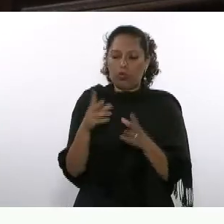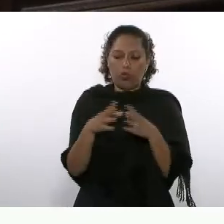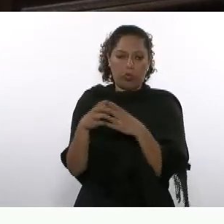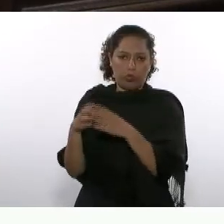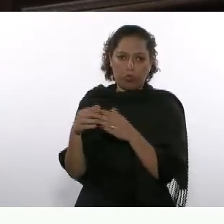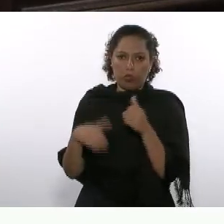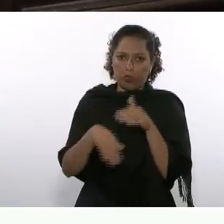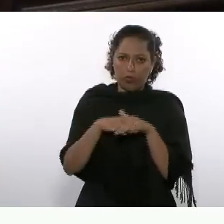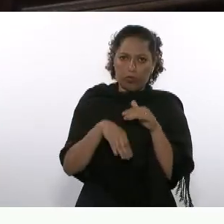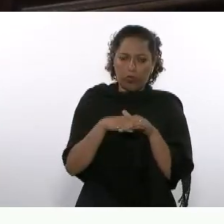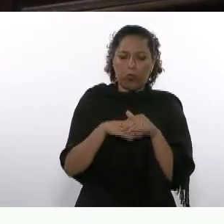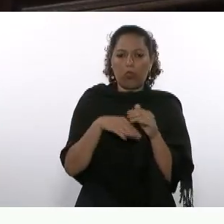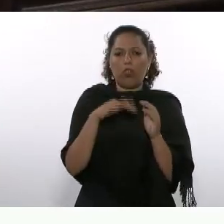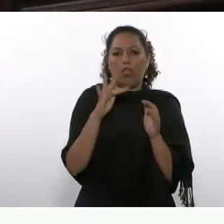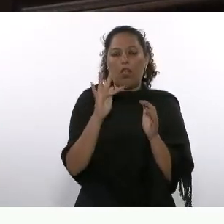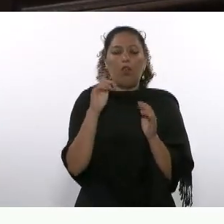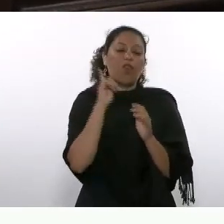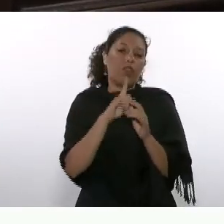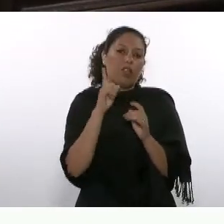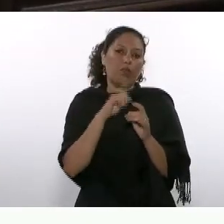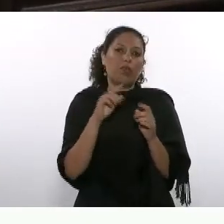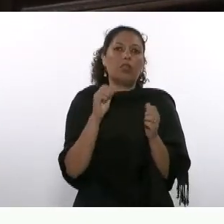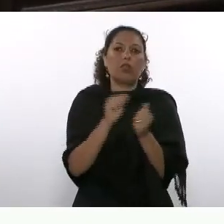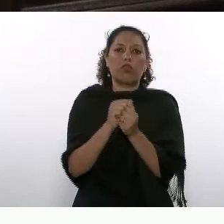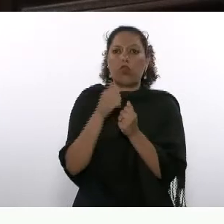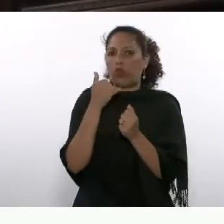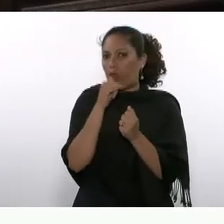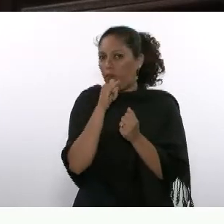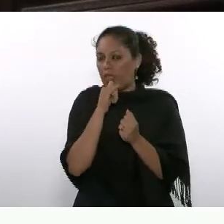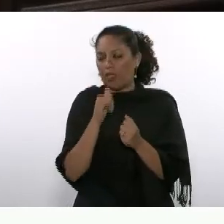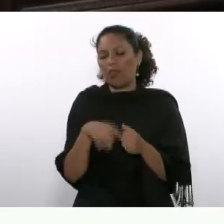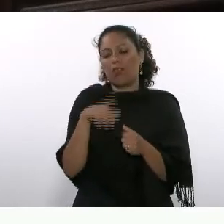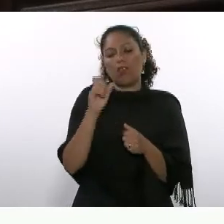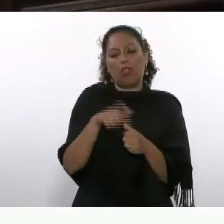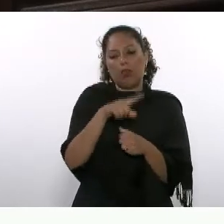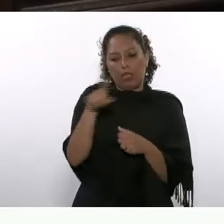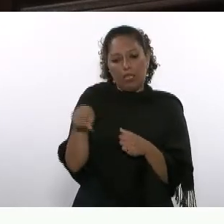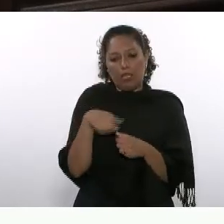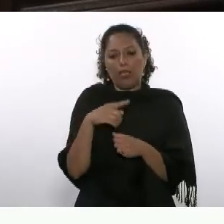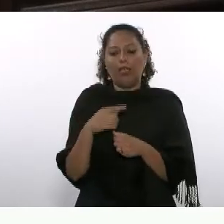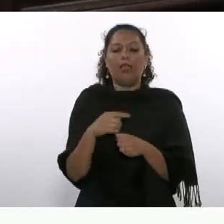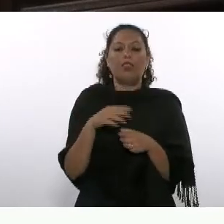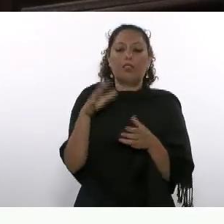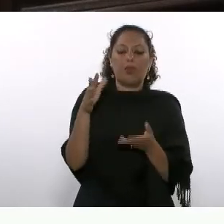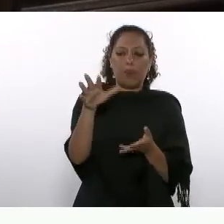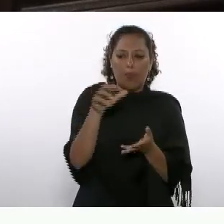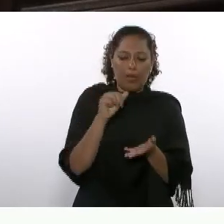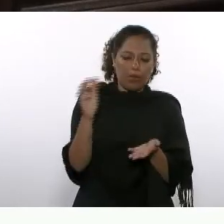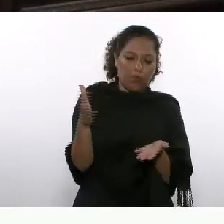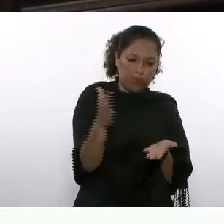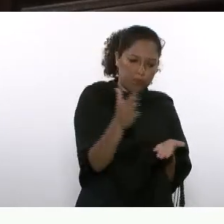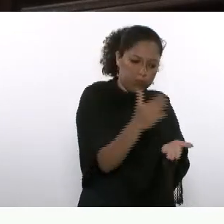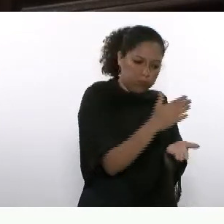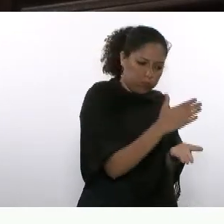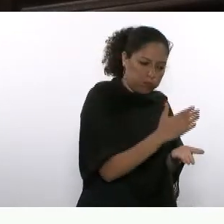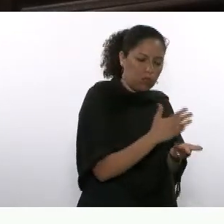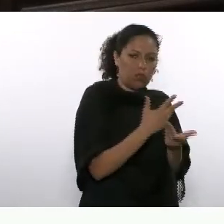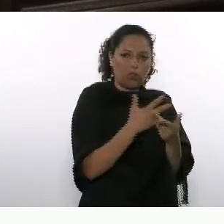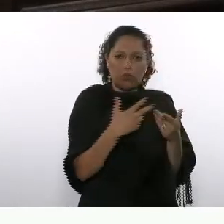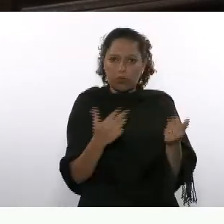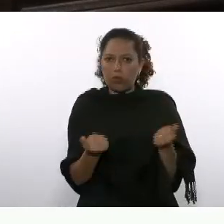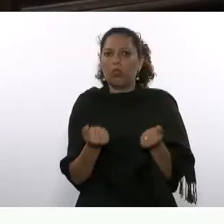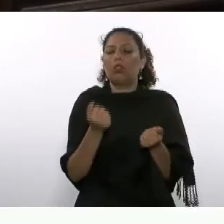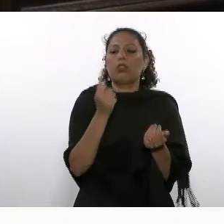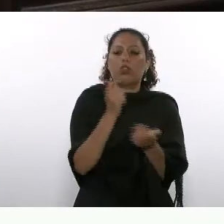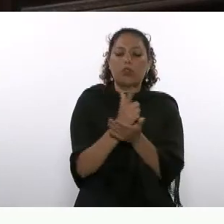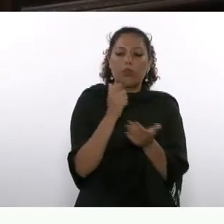e Fluminense. Né. Então, eles fazem ali um serviço, prestam um serviço, eles arrecadam com esse serviço de oferta